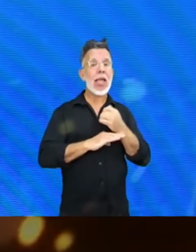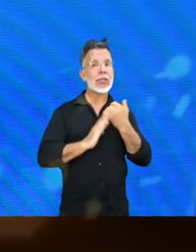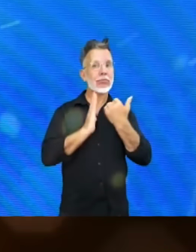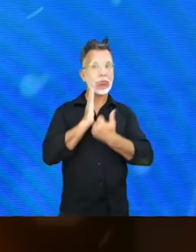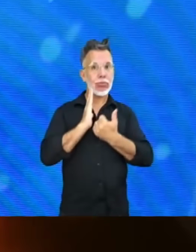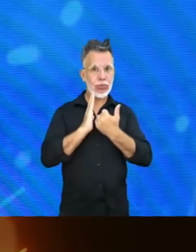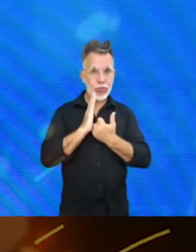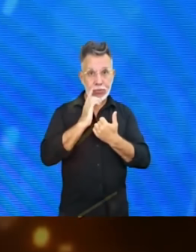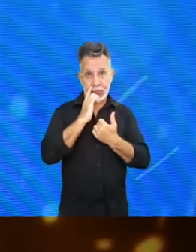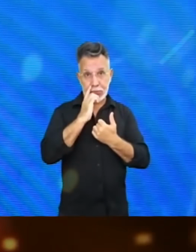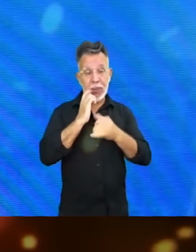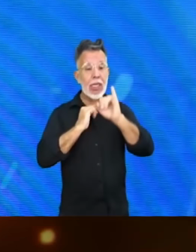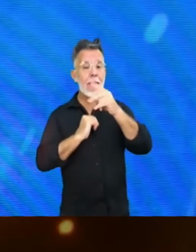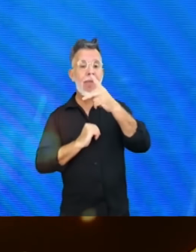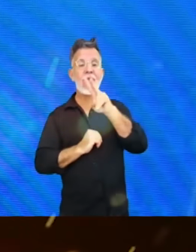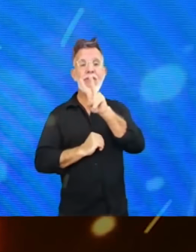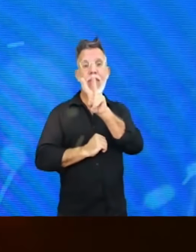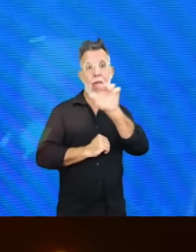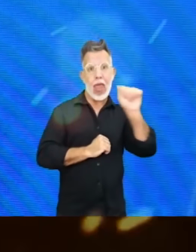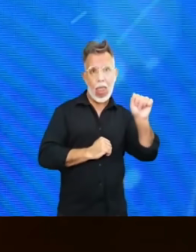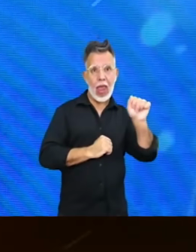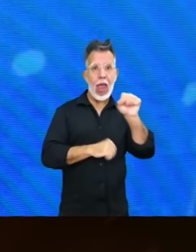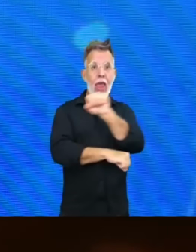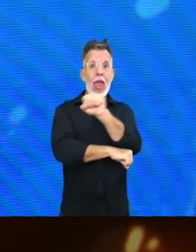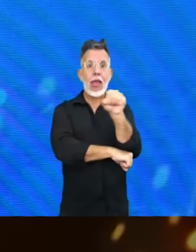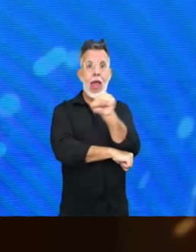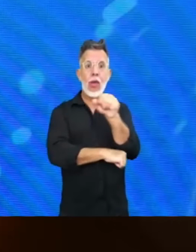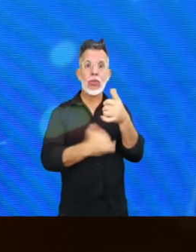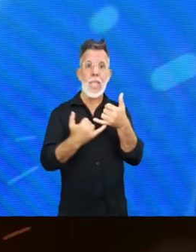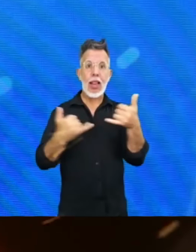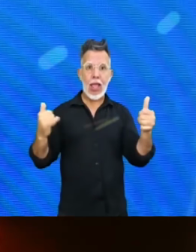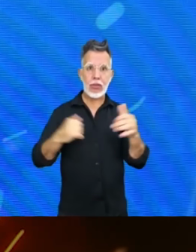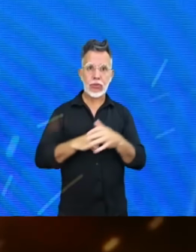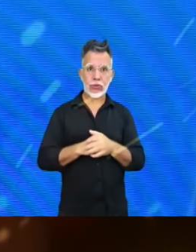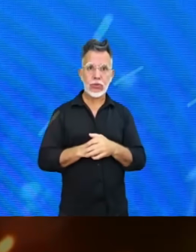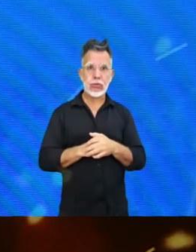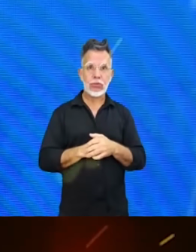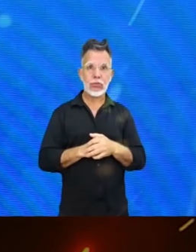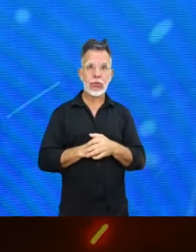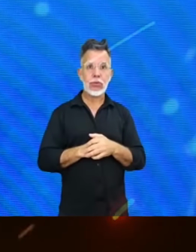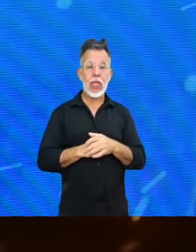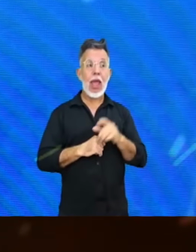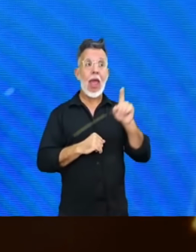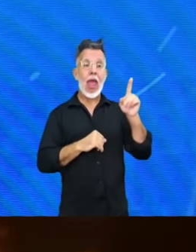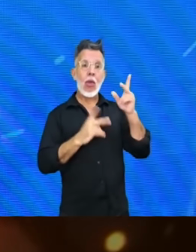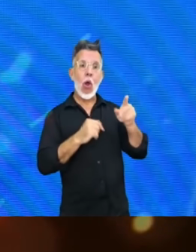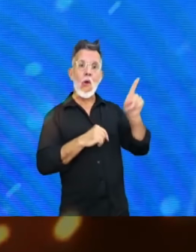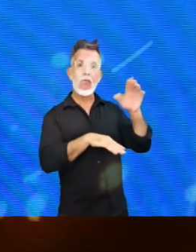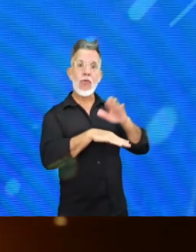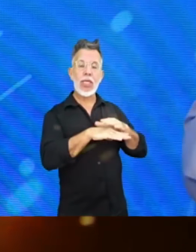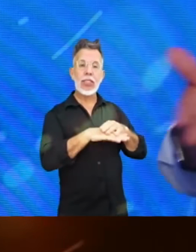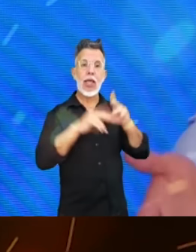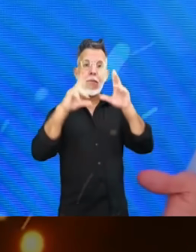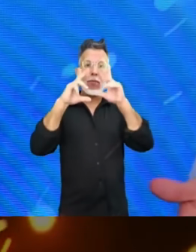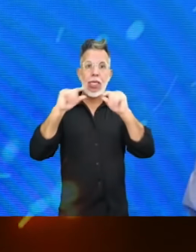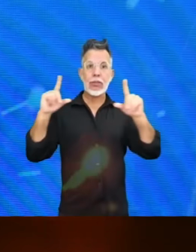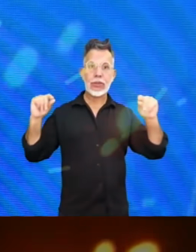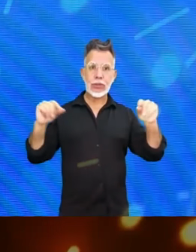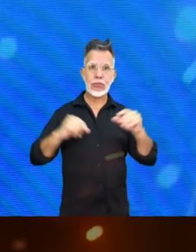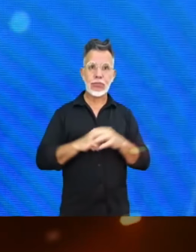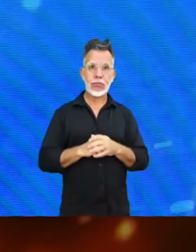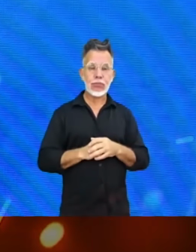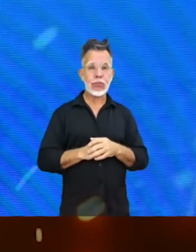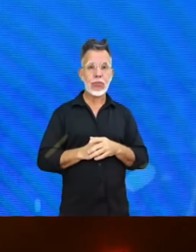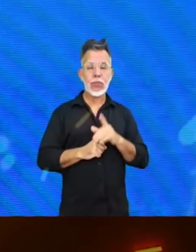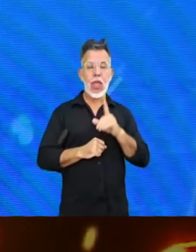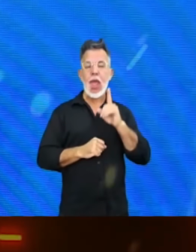Brasília fez isso fazer com que as pessoas ao contrário do que a legislação fala né que a gente precisa é esperar o carro ter 10 anos